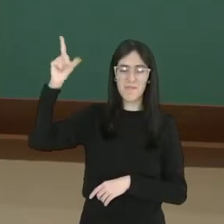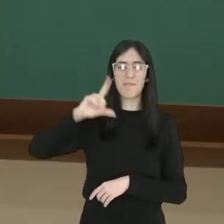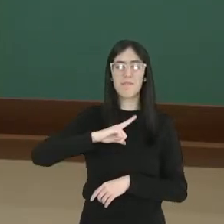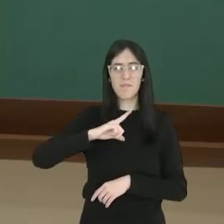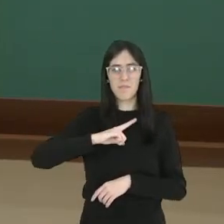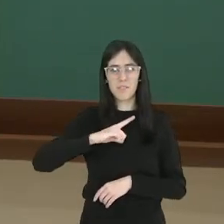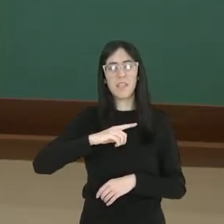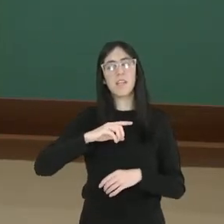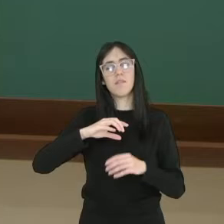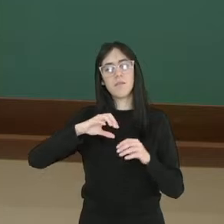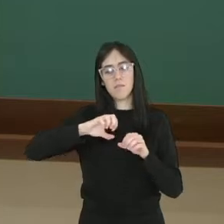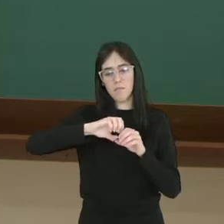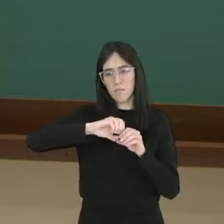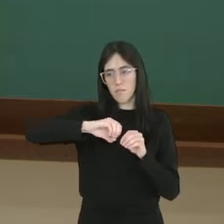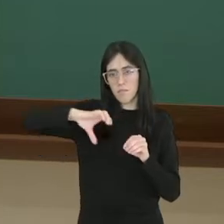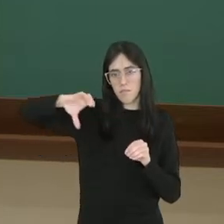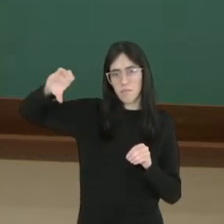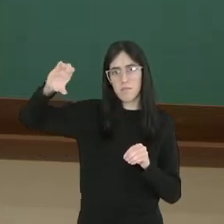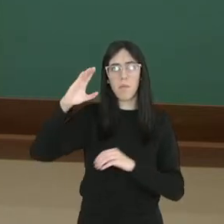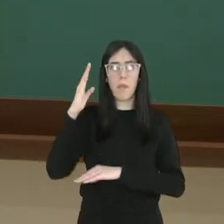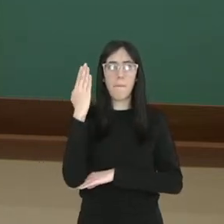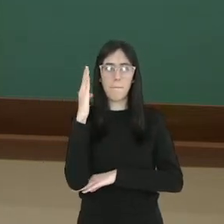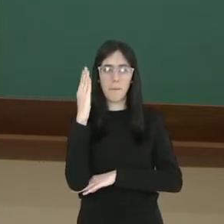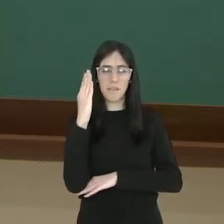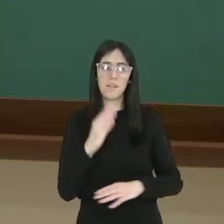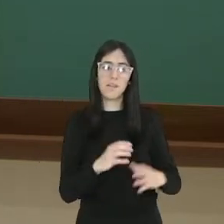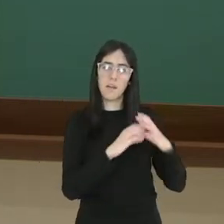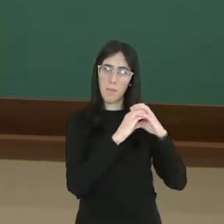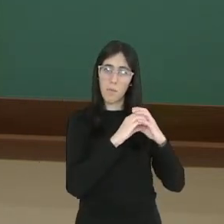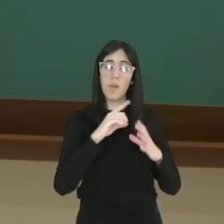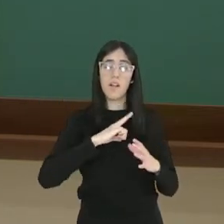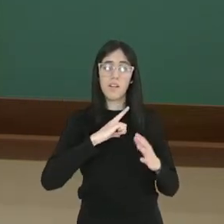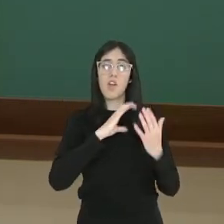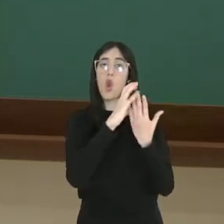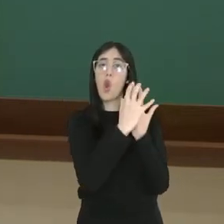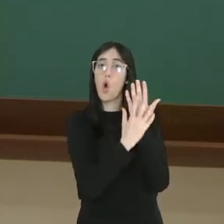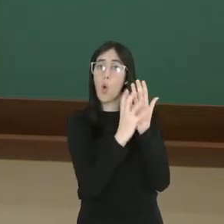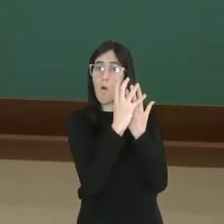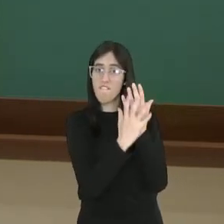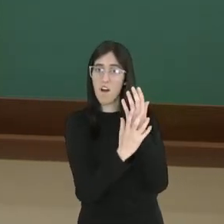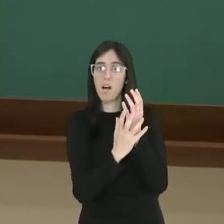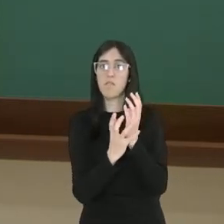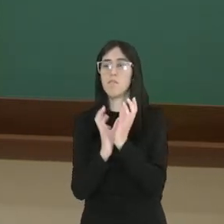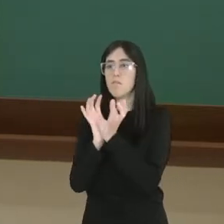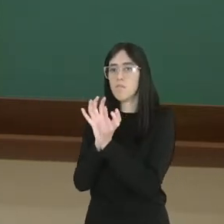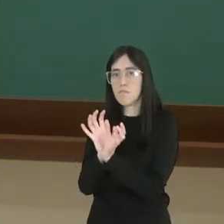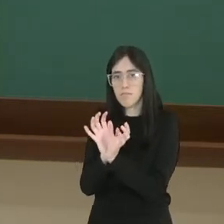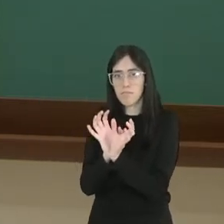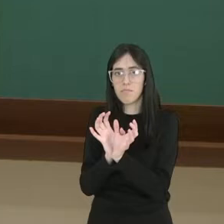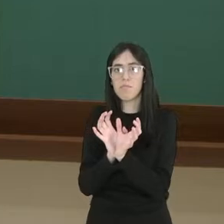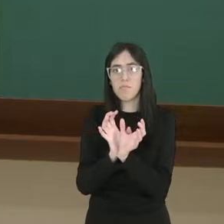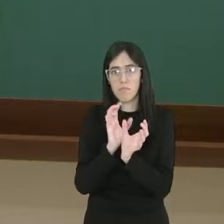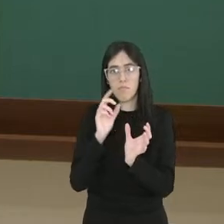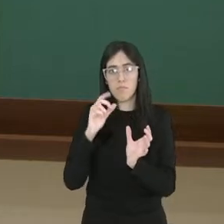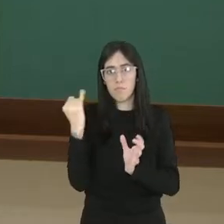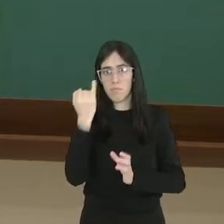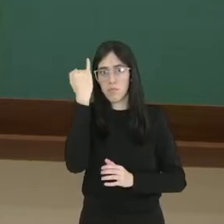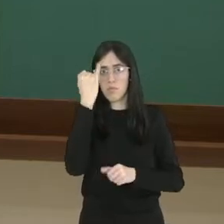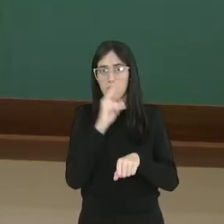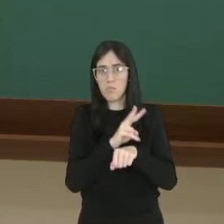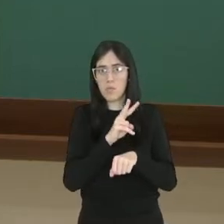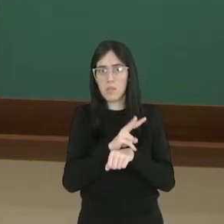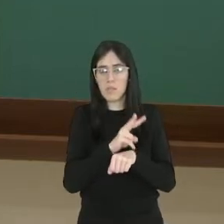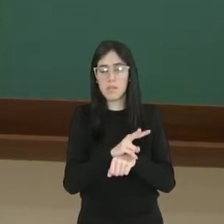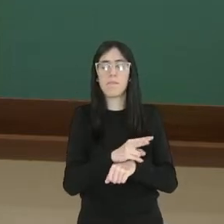taco e a bolinha que vai ser rebatida. A luva é muito importante pela questão de proteção dos jogadores também.